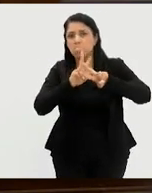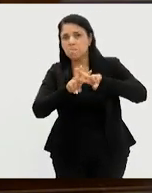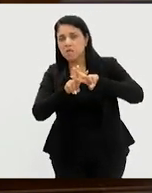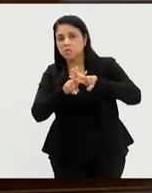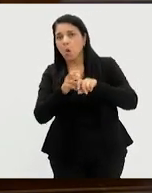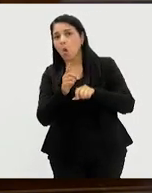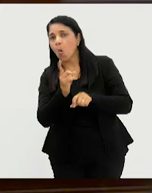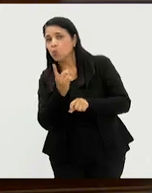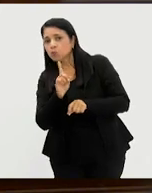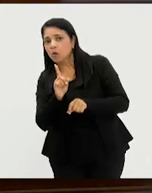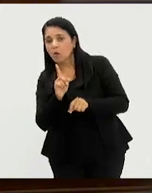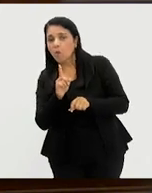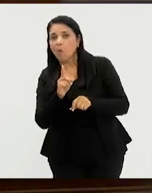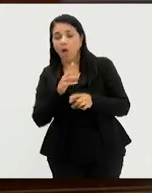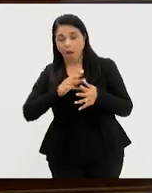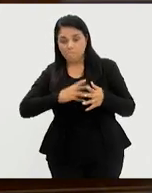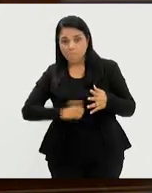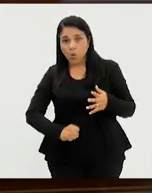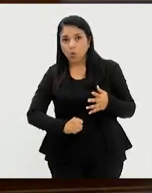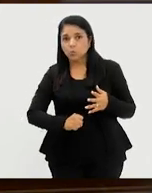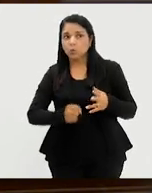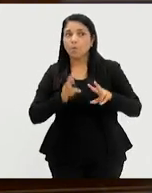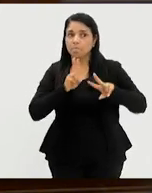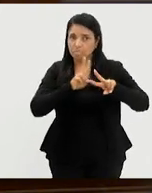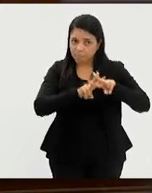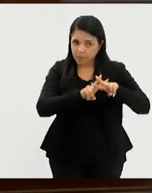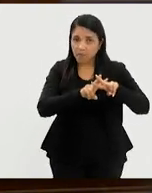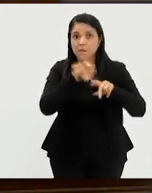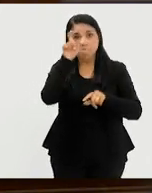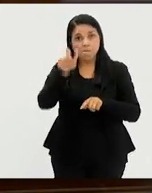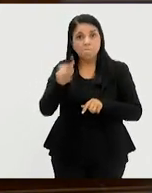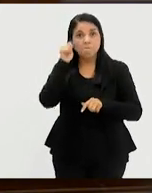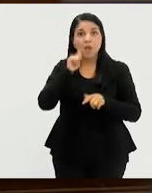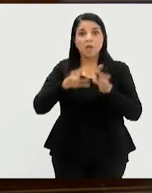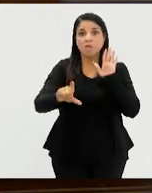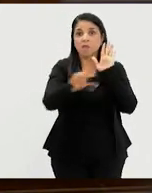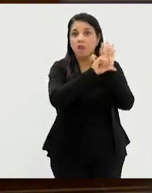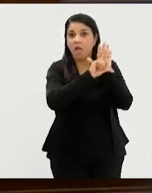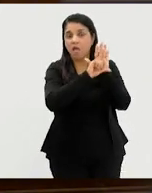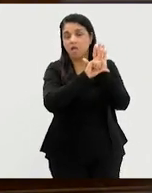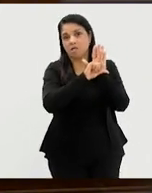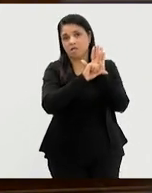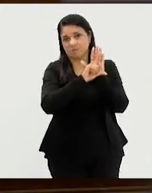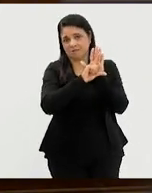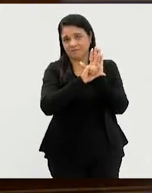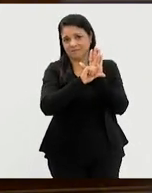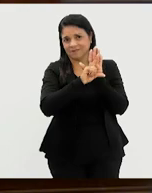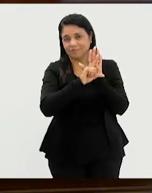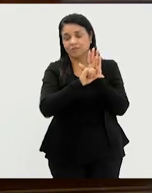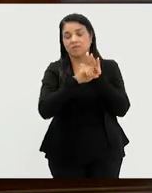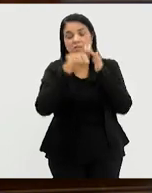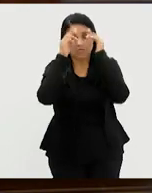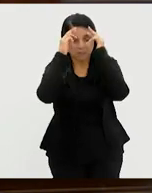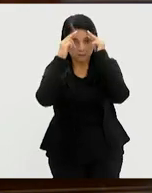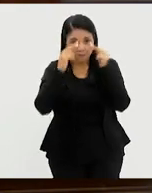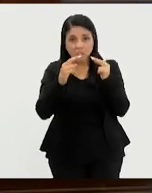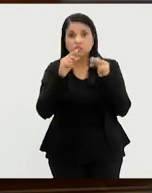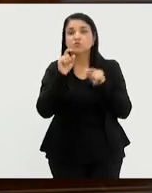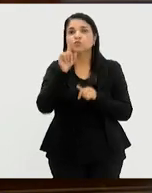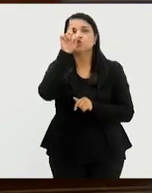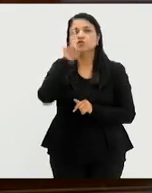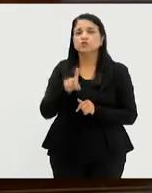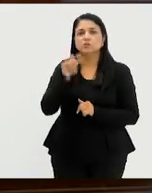no caso de abortos previstos em lei então que a gente respeite o direito das mulheres que a gente possa